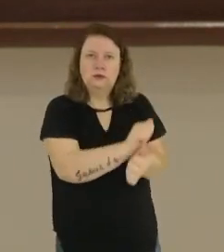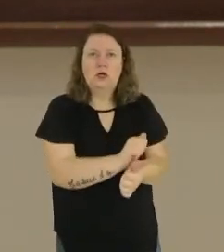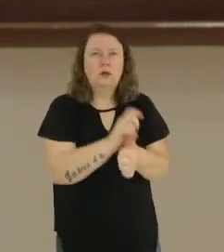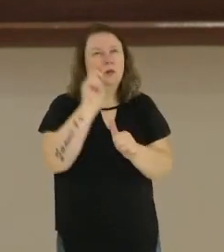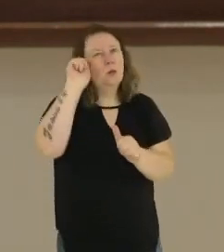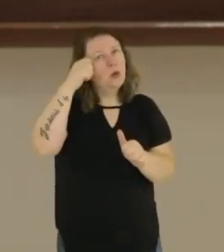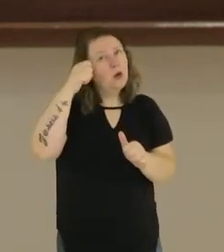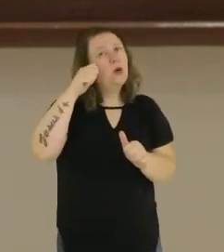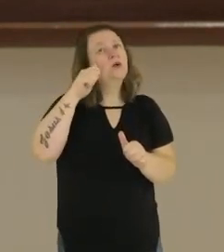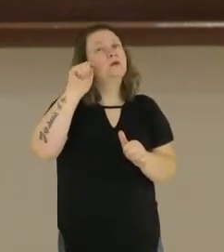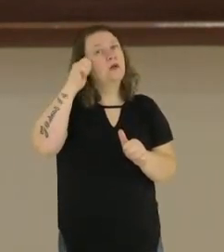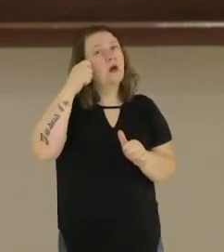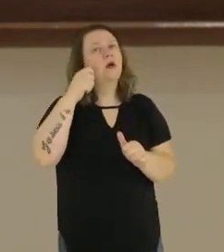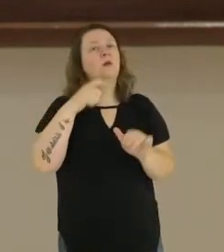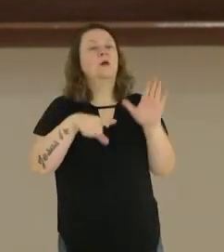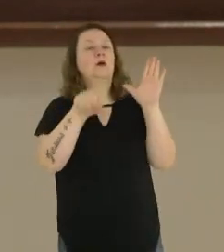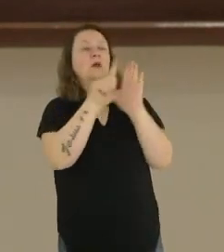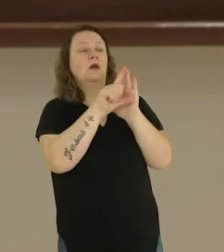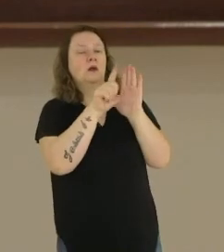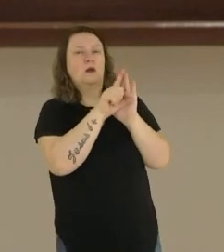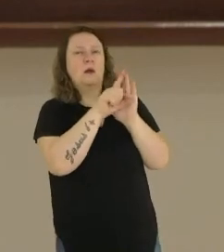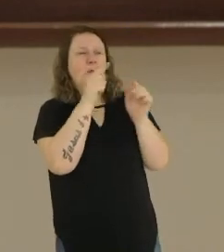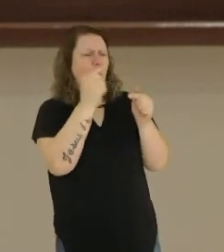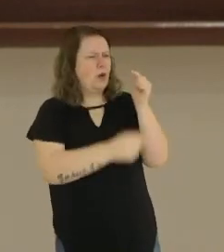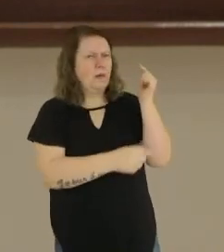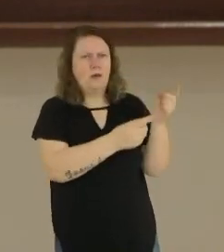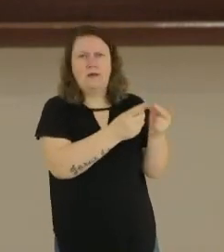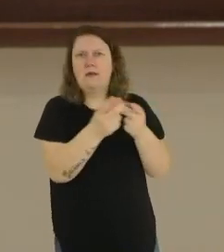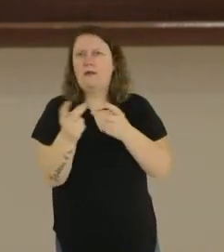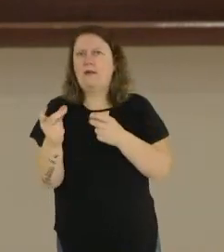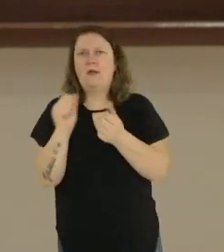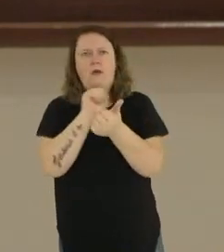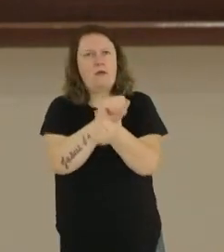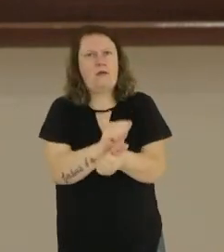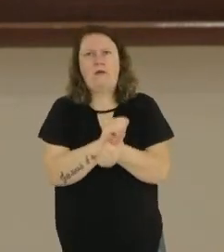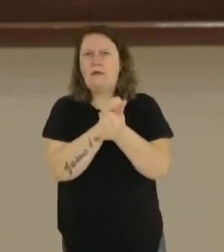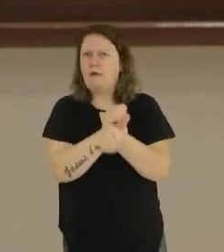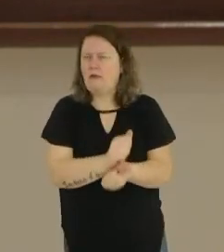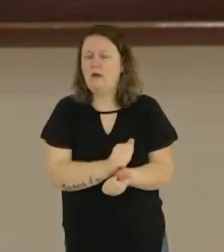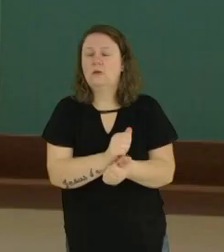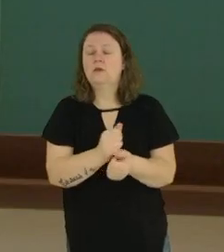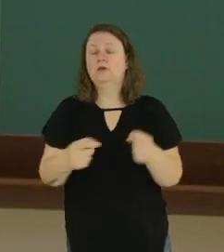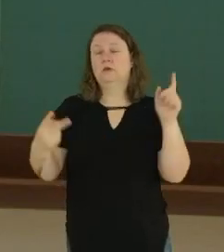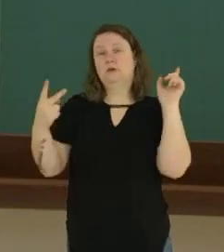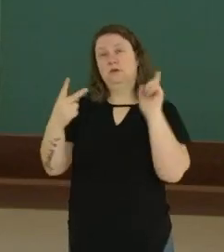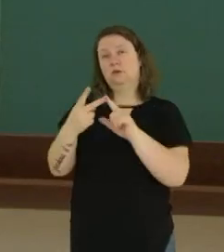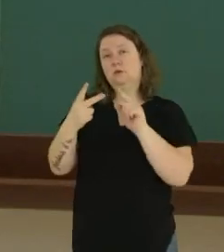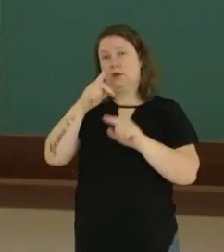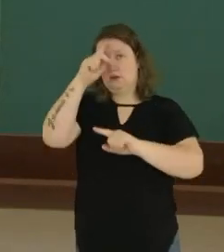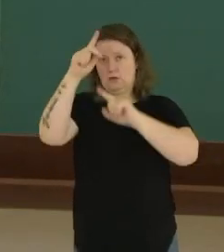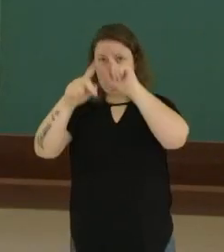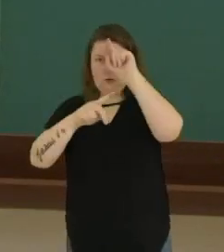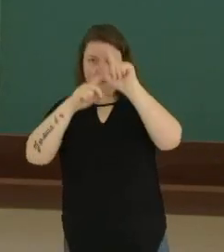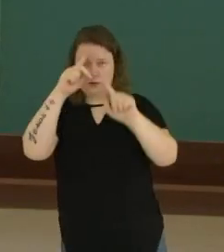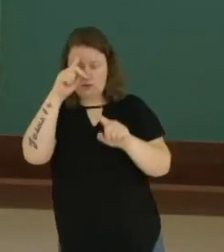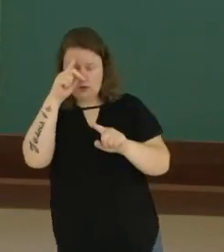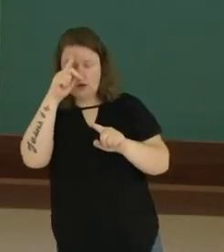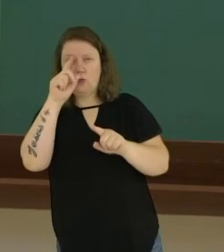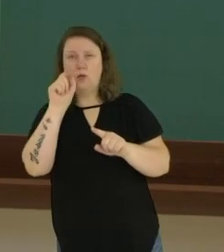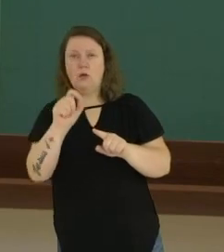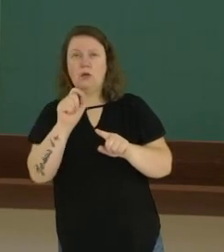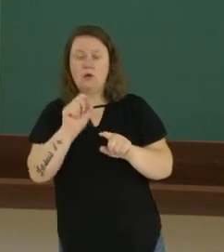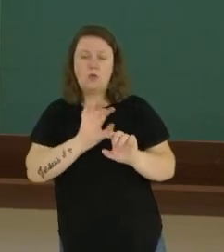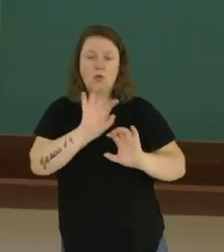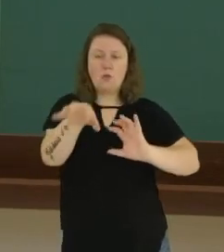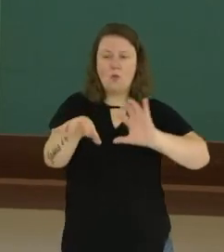africana, através da lei de Eusébio de Queiroz. Nós vamos ver que também existia a ideia de um povoamento das